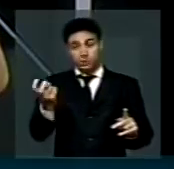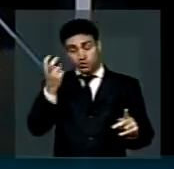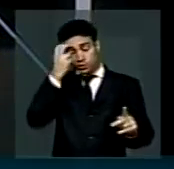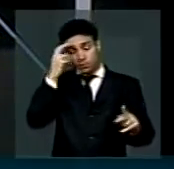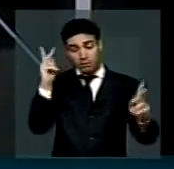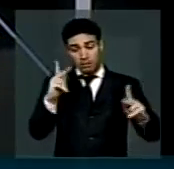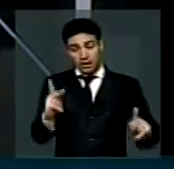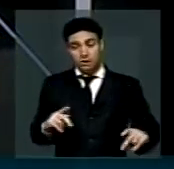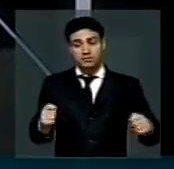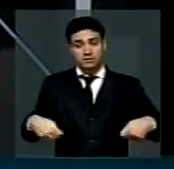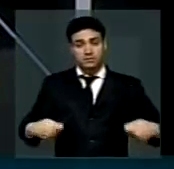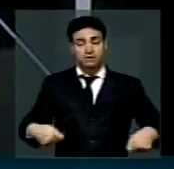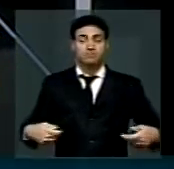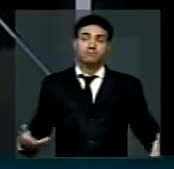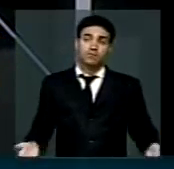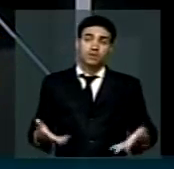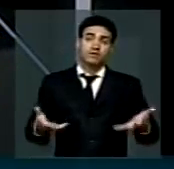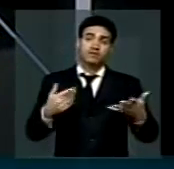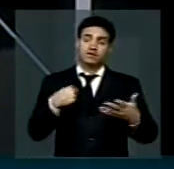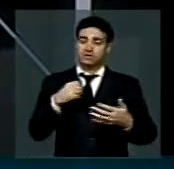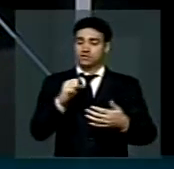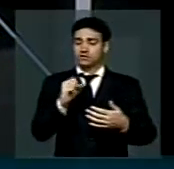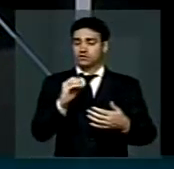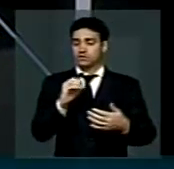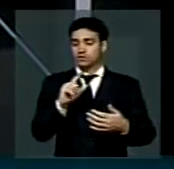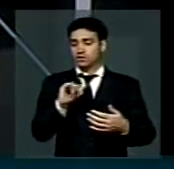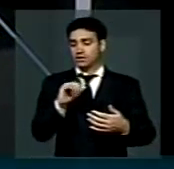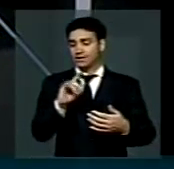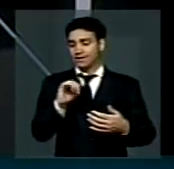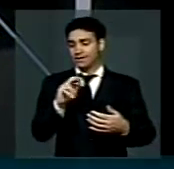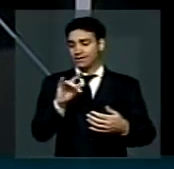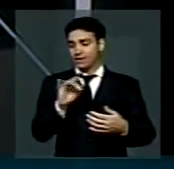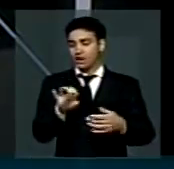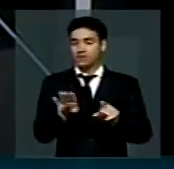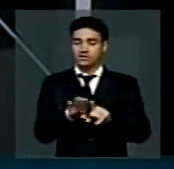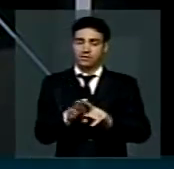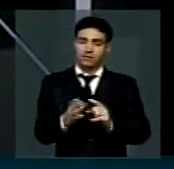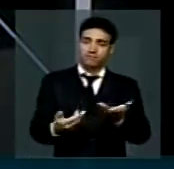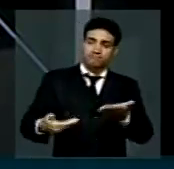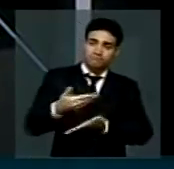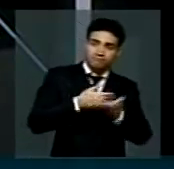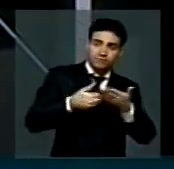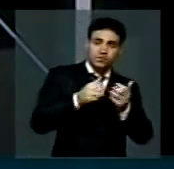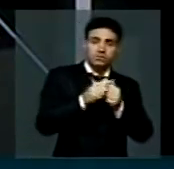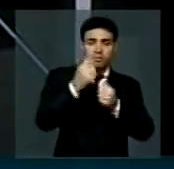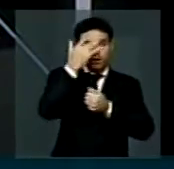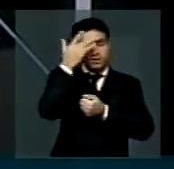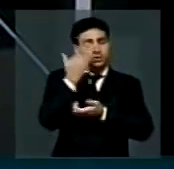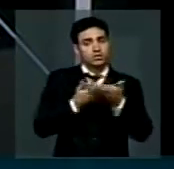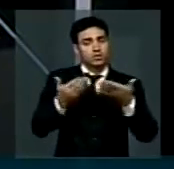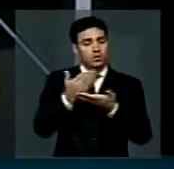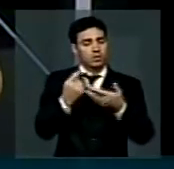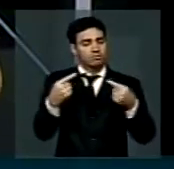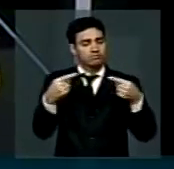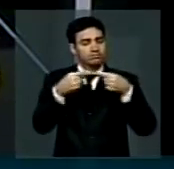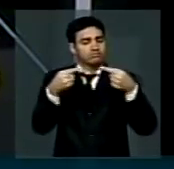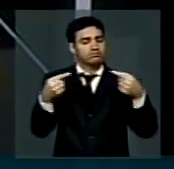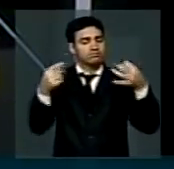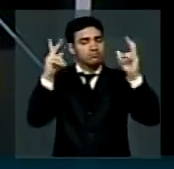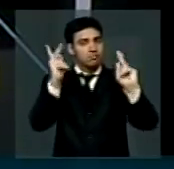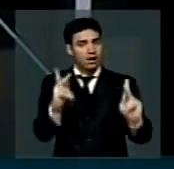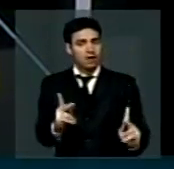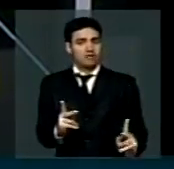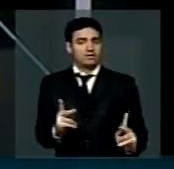que promova a solidariedade e a fraternidade entre as pessoas. Uma cultura de paz que